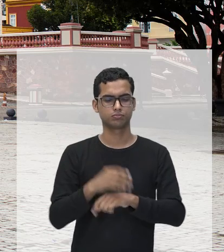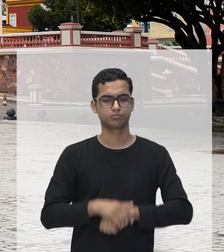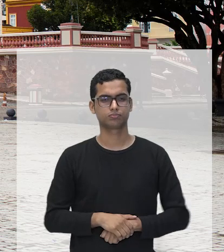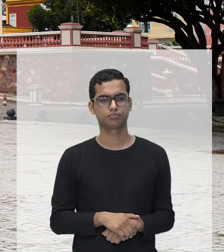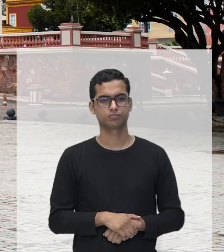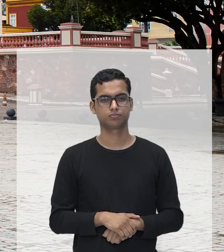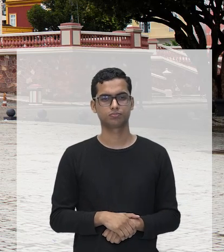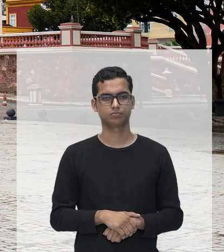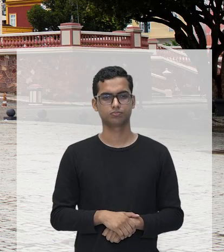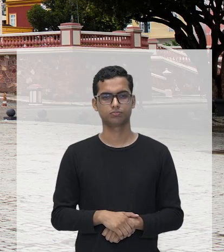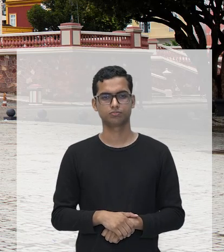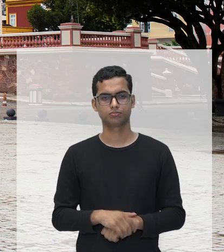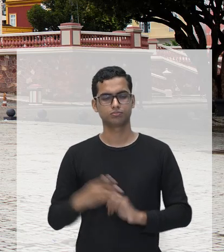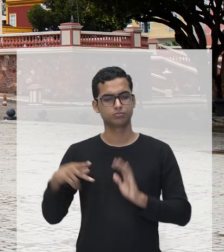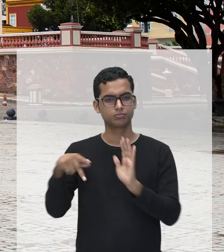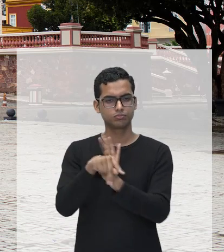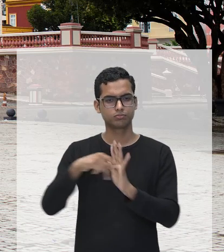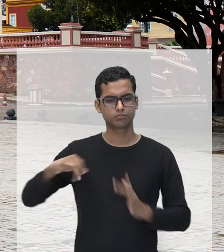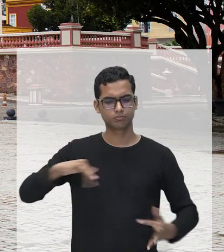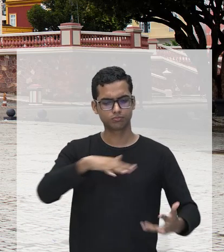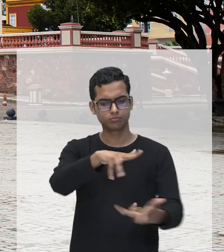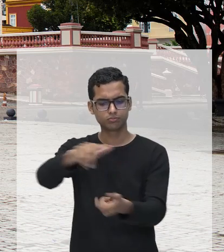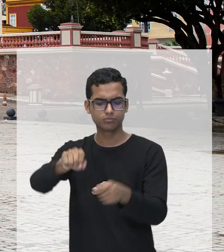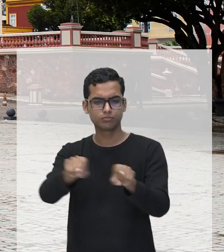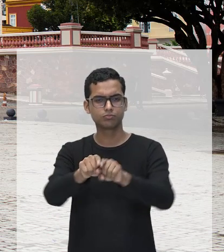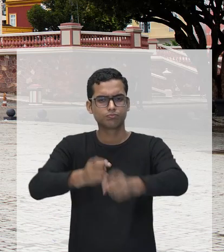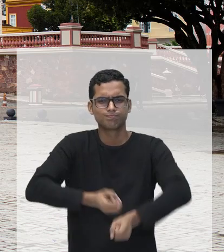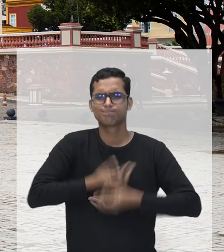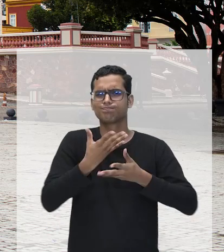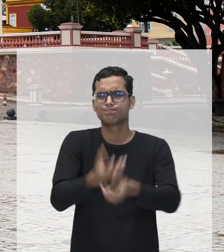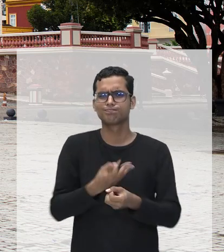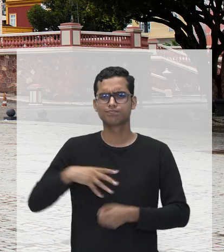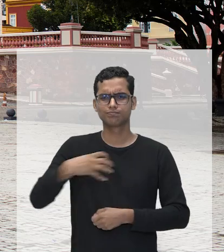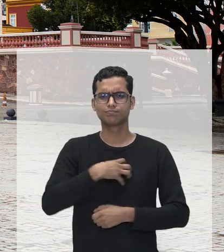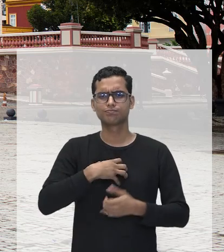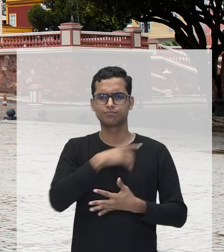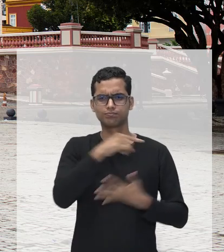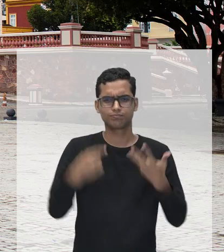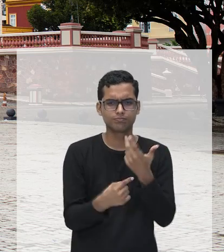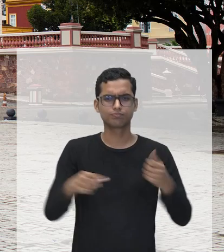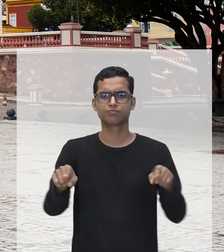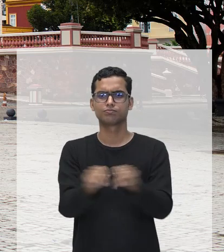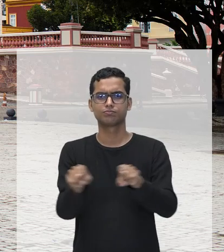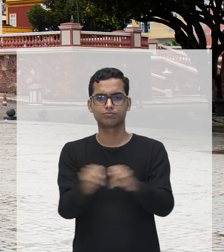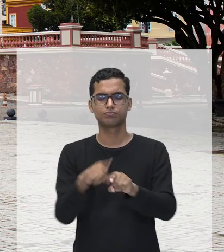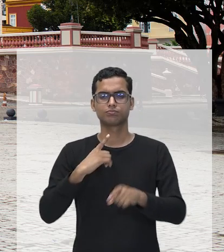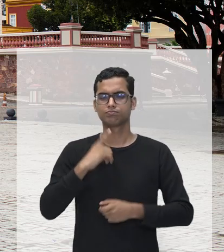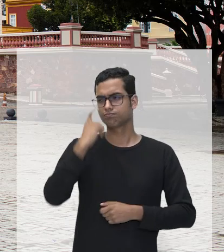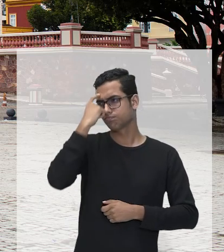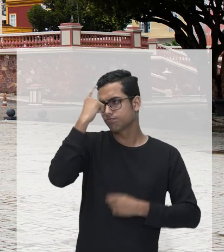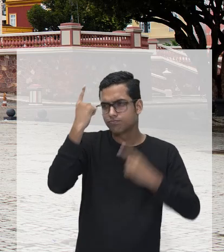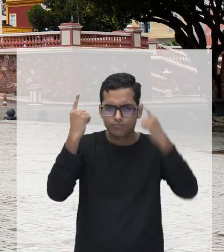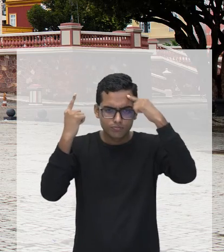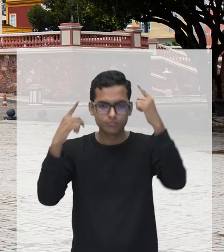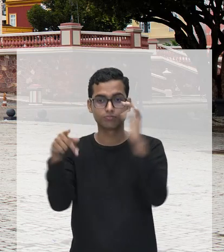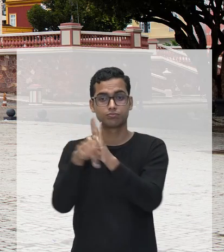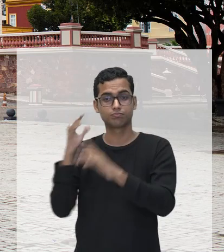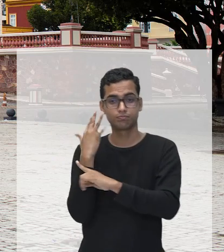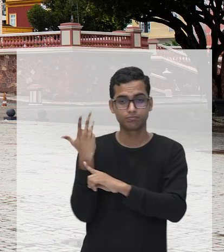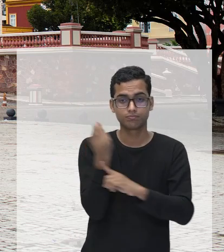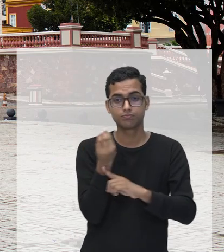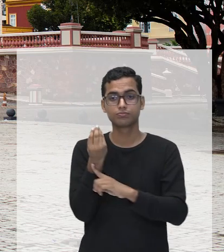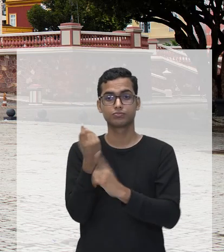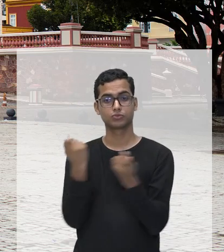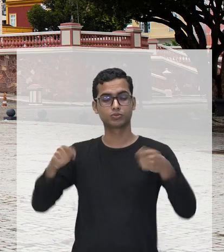o mundo, expressar nossos sentimentos e nossas ideias. Por isso, a arte pode divertir e incomodar